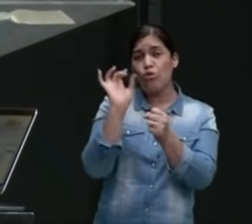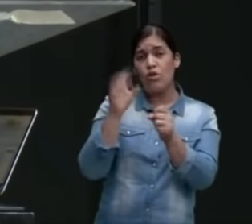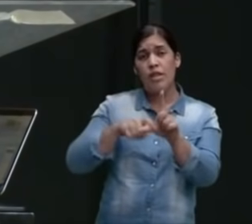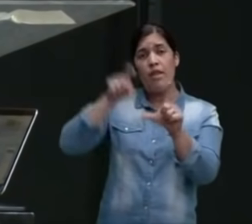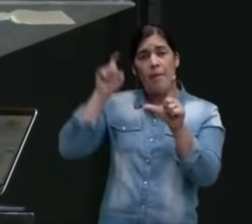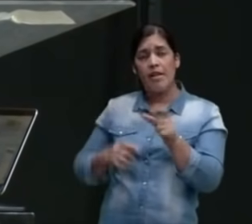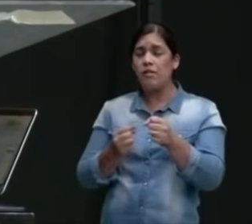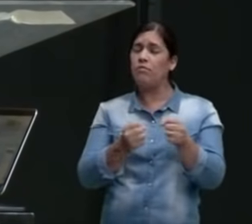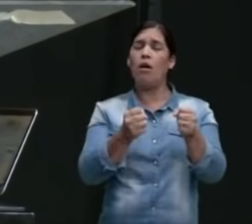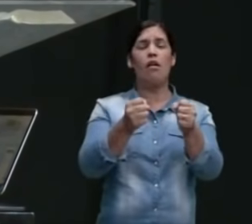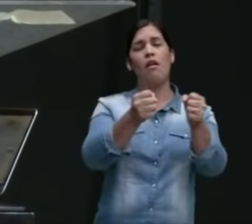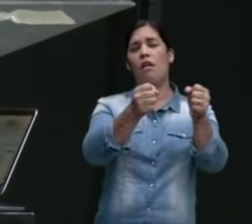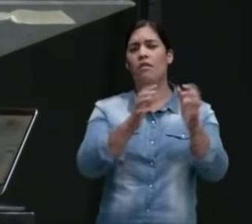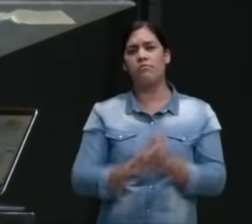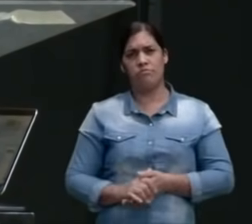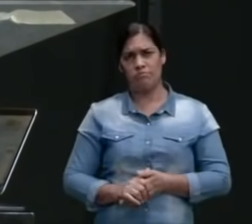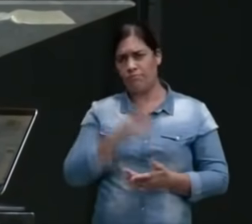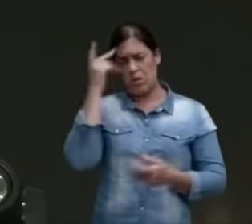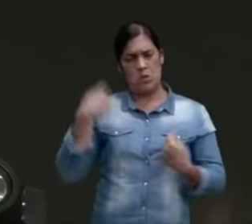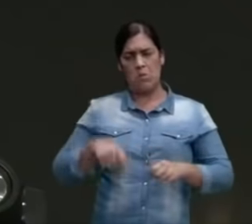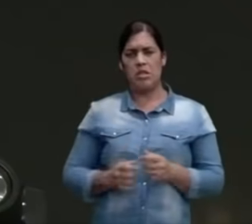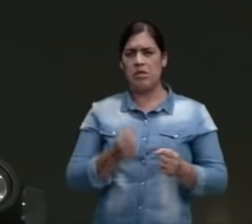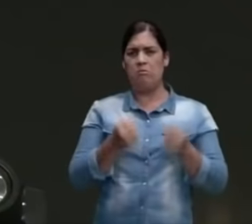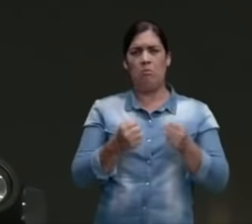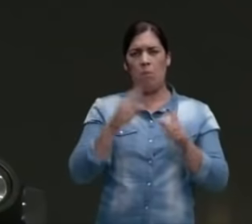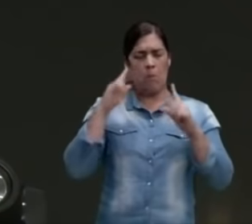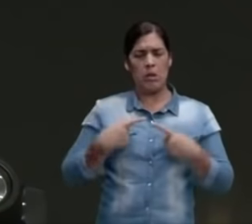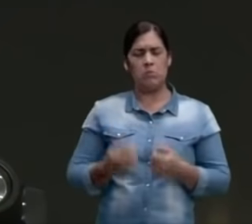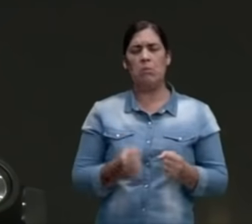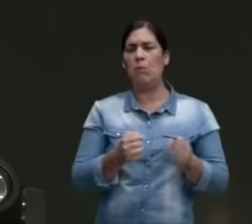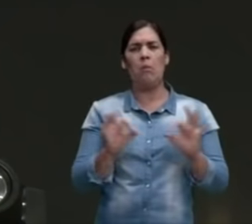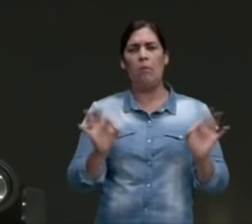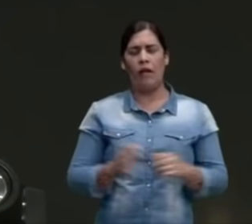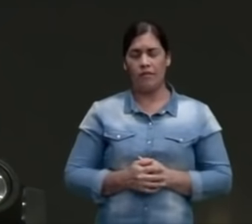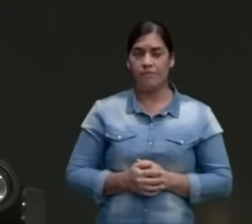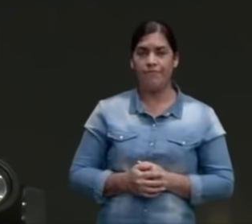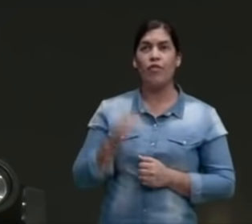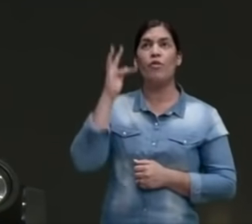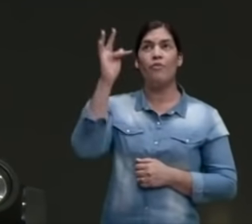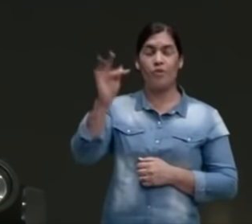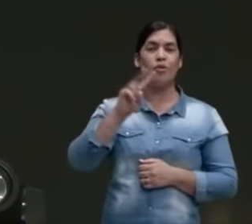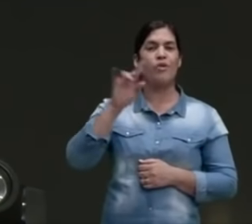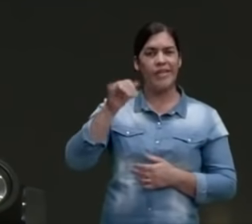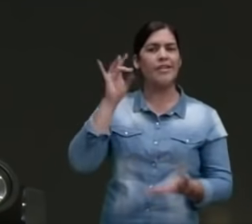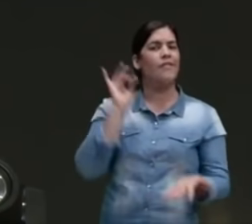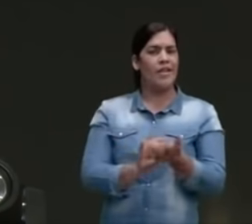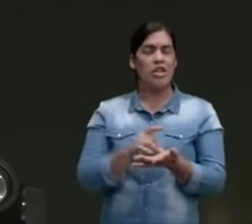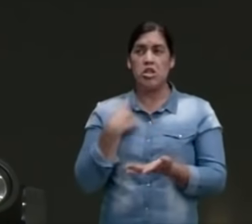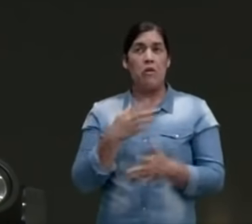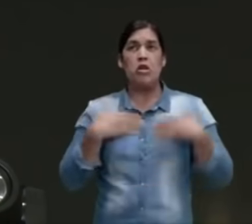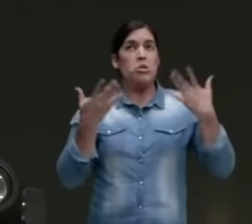até dá risada, a gente pensa, jamais vai acontecer. Daqui a pouco já vai ser realidade, nós nem vamos assustar mais, não é